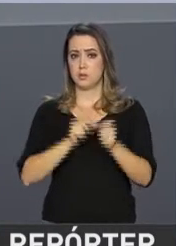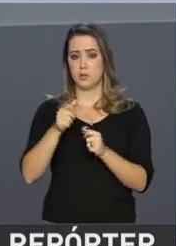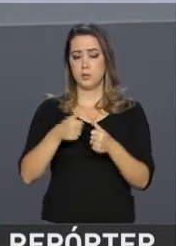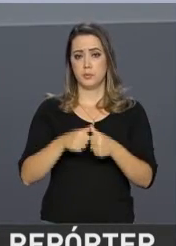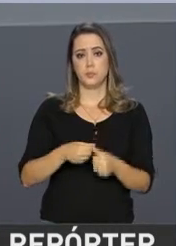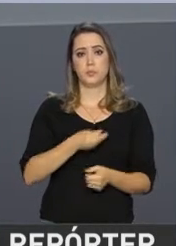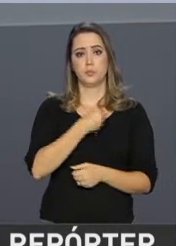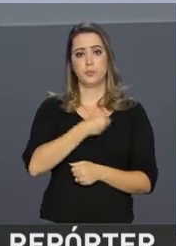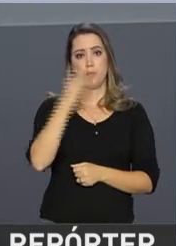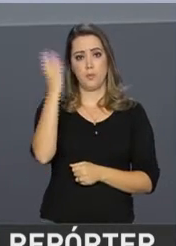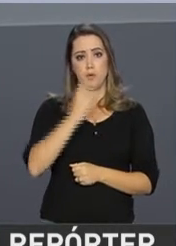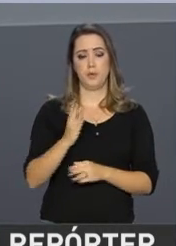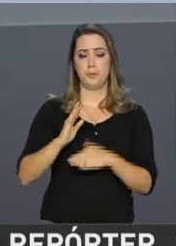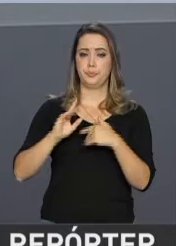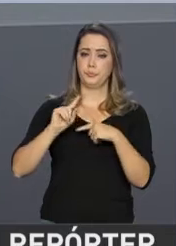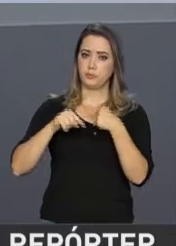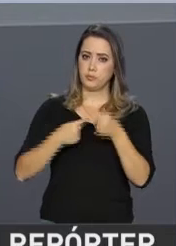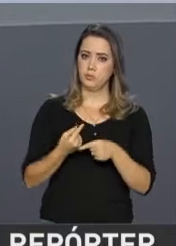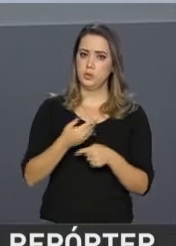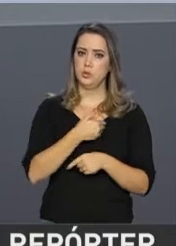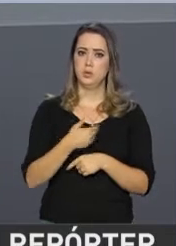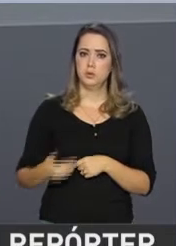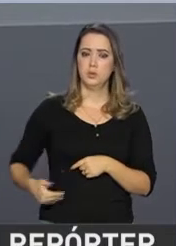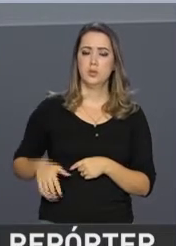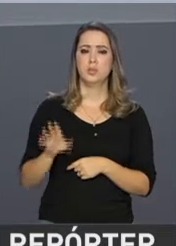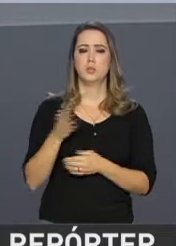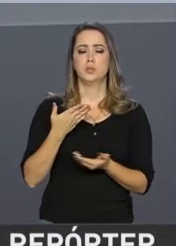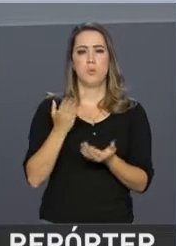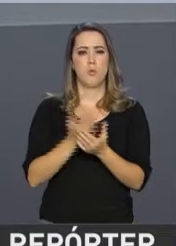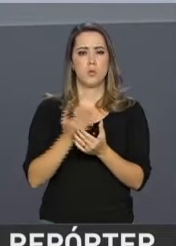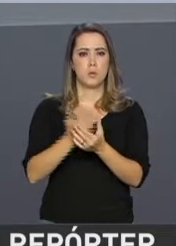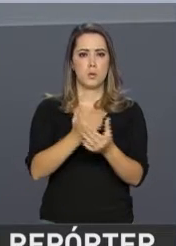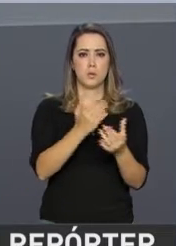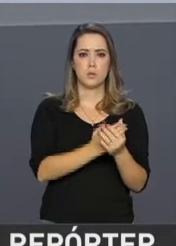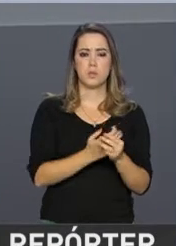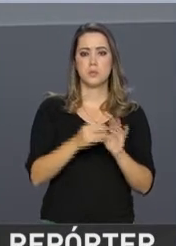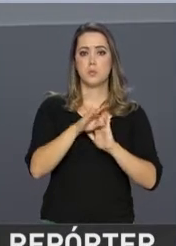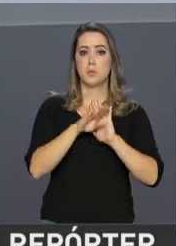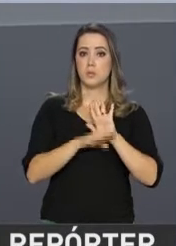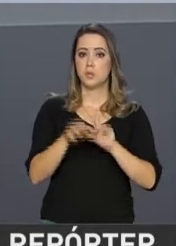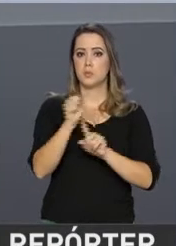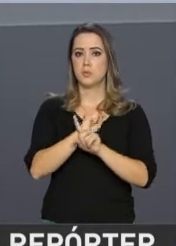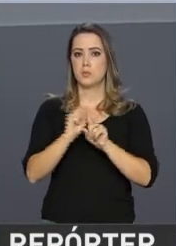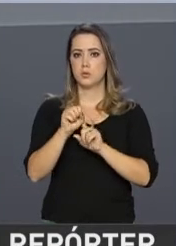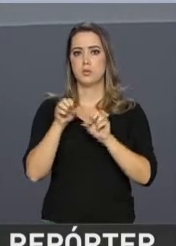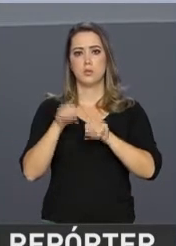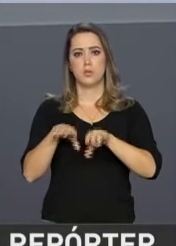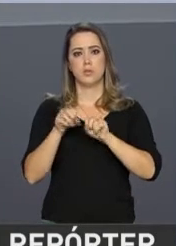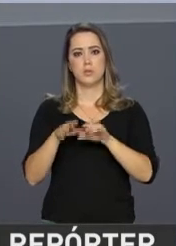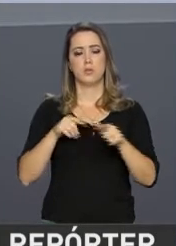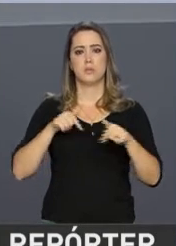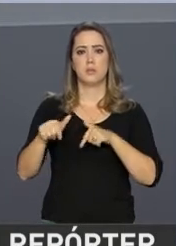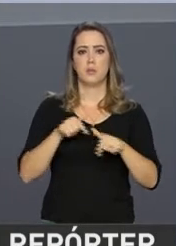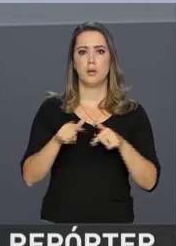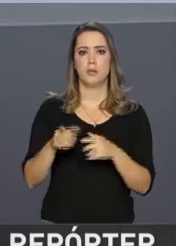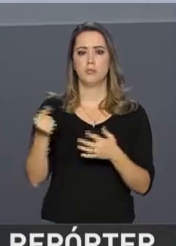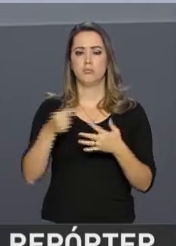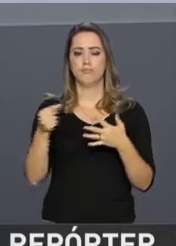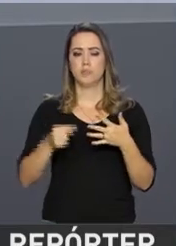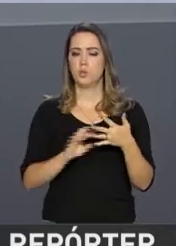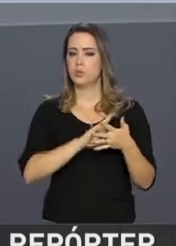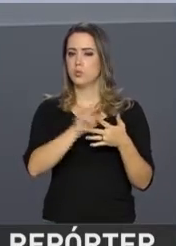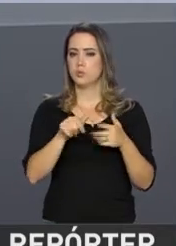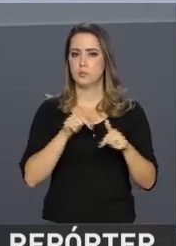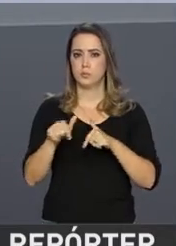ea partir daí o governo vai fazer os encaminhamentos para programas sociais educacionais e mercado de trabalho entre